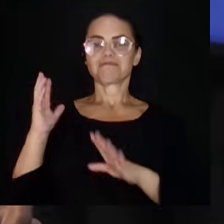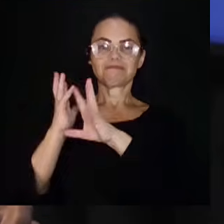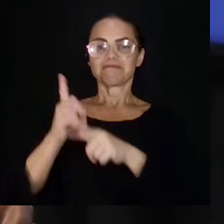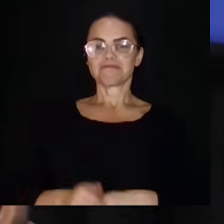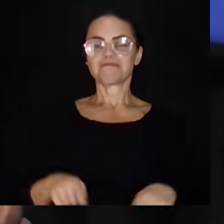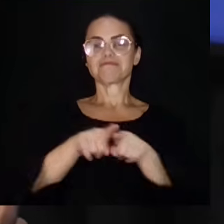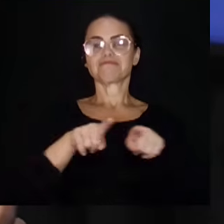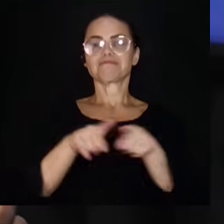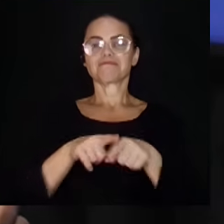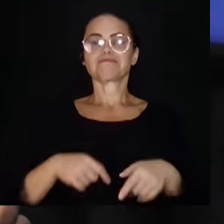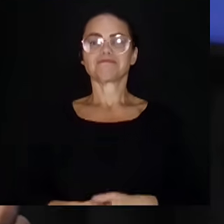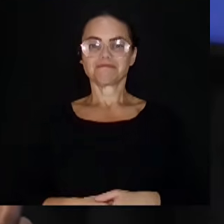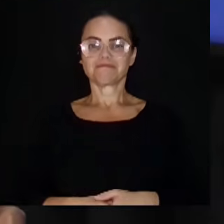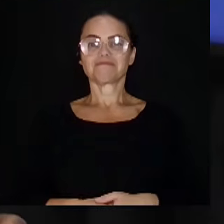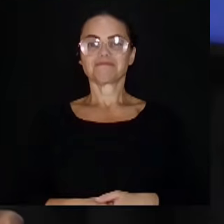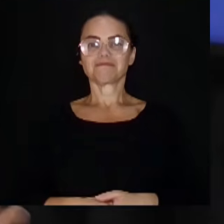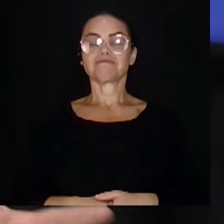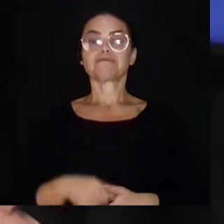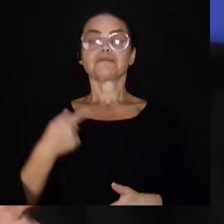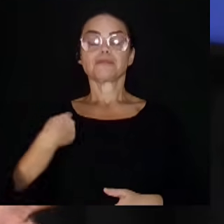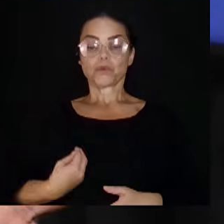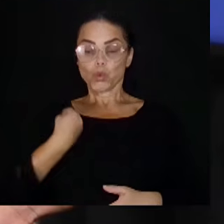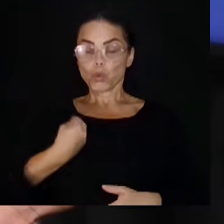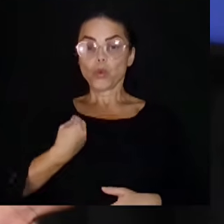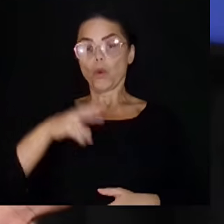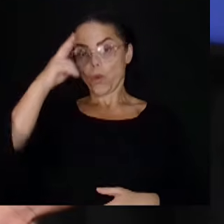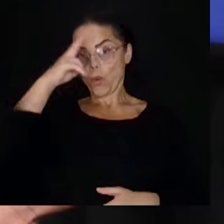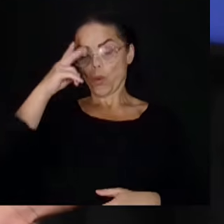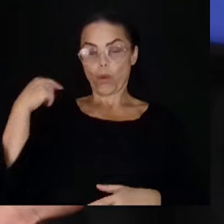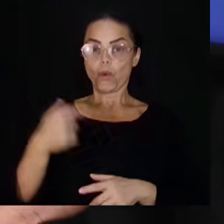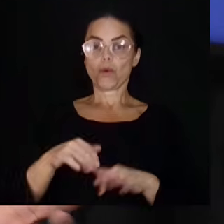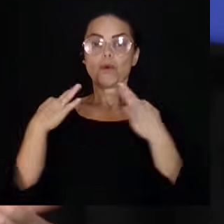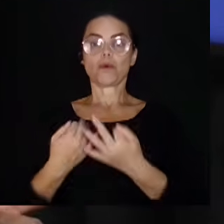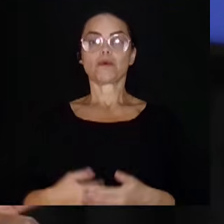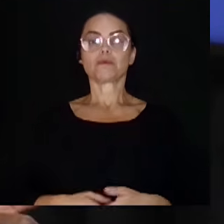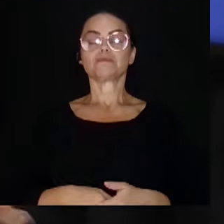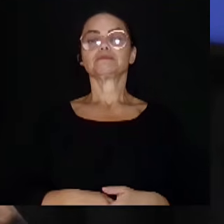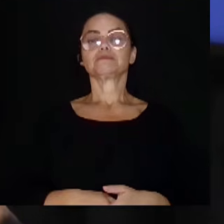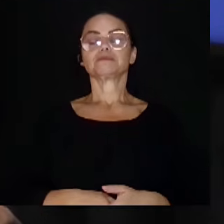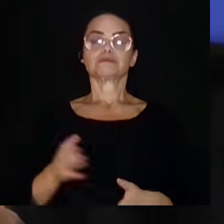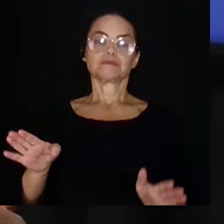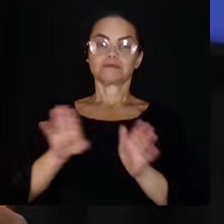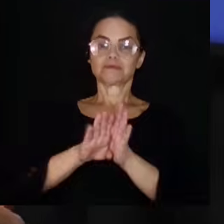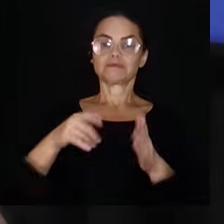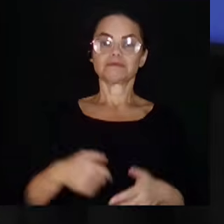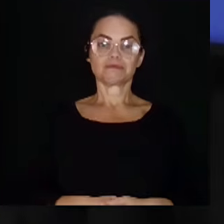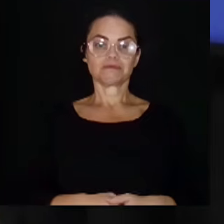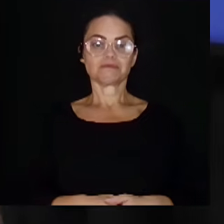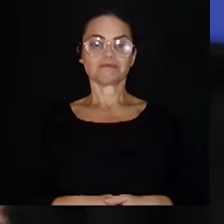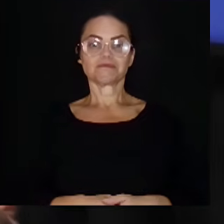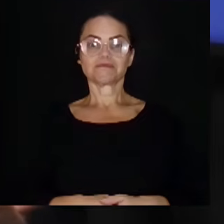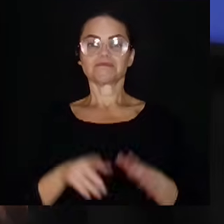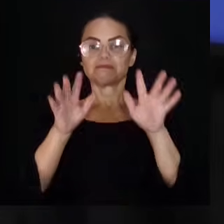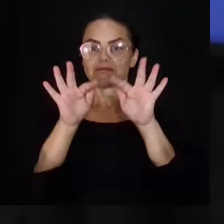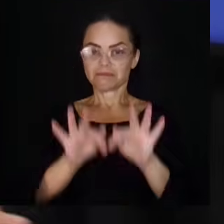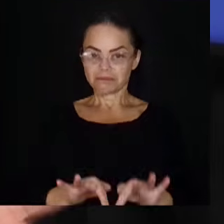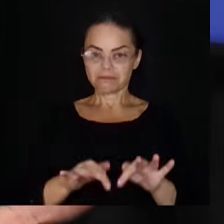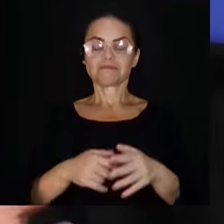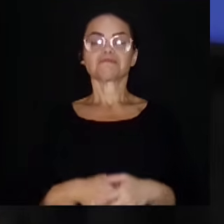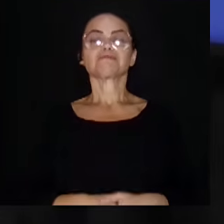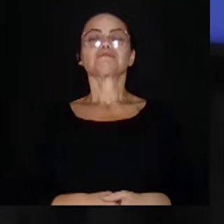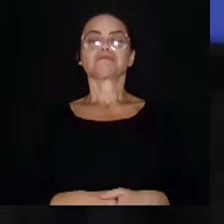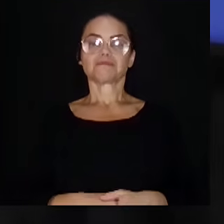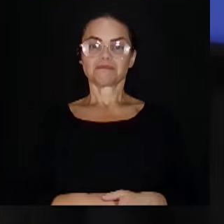suas raízes. Bom, nós chegamos aqui ao encerramento com